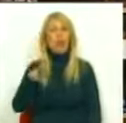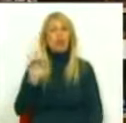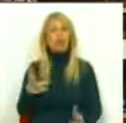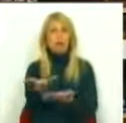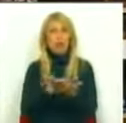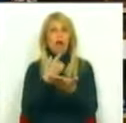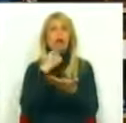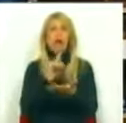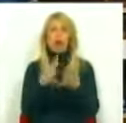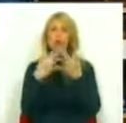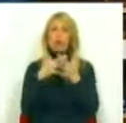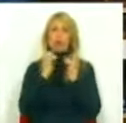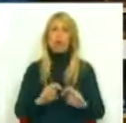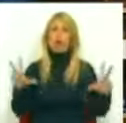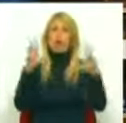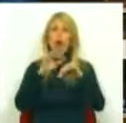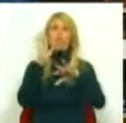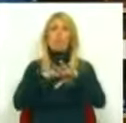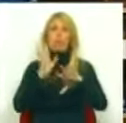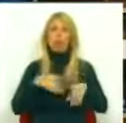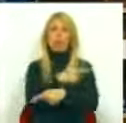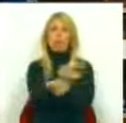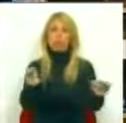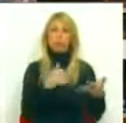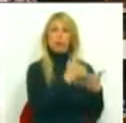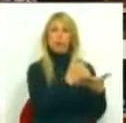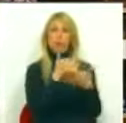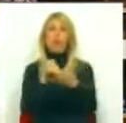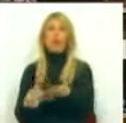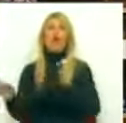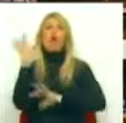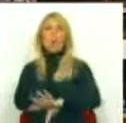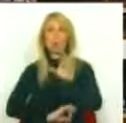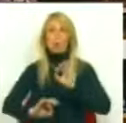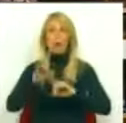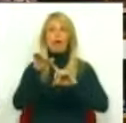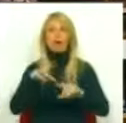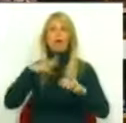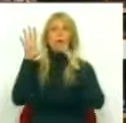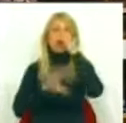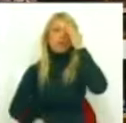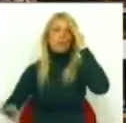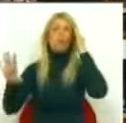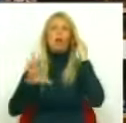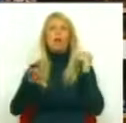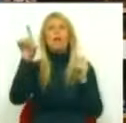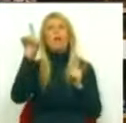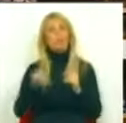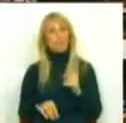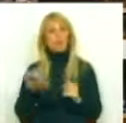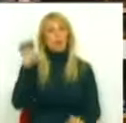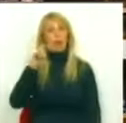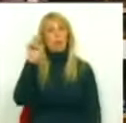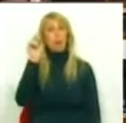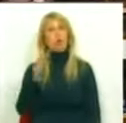e reestruturado no que toca à distribuição das comparticipações europeia e nacional. Mas também do